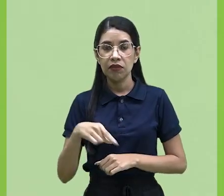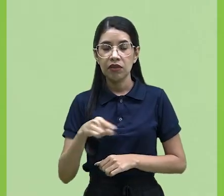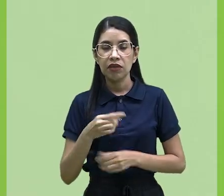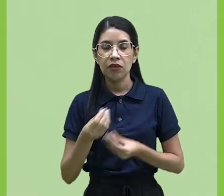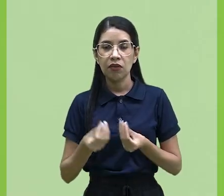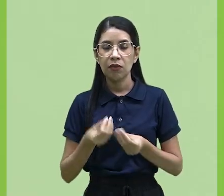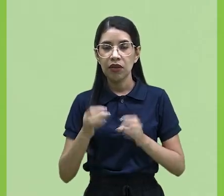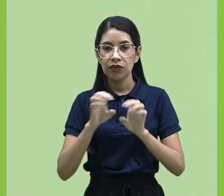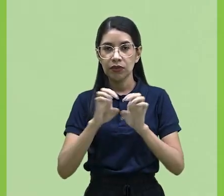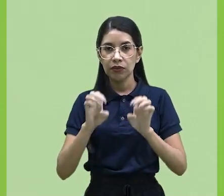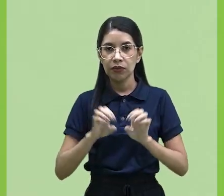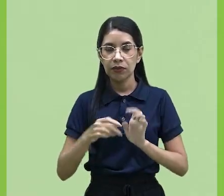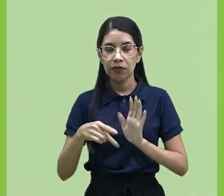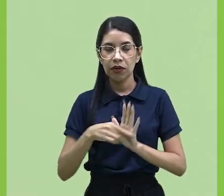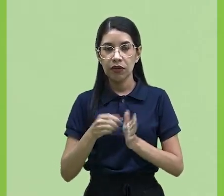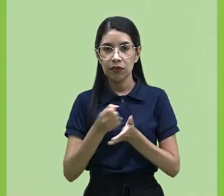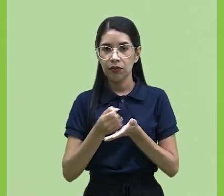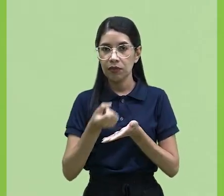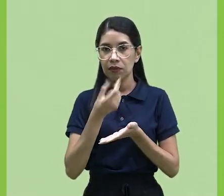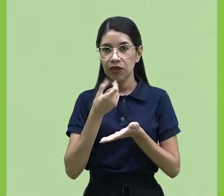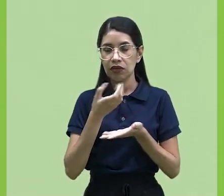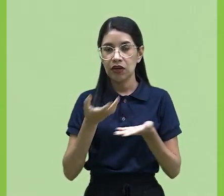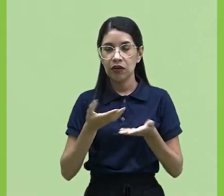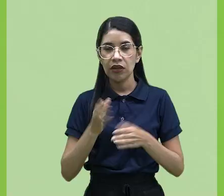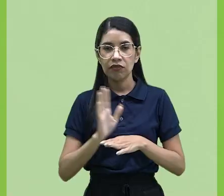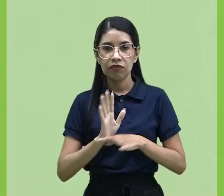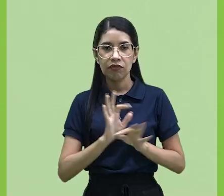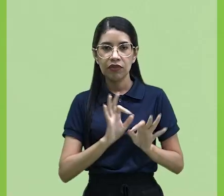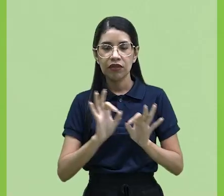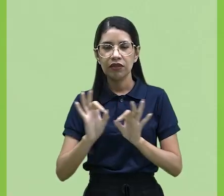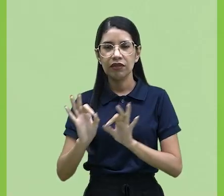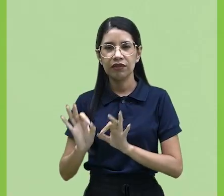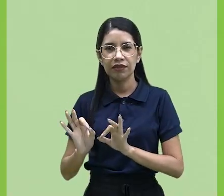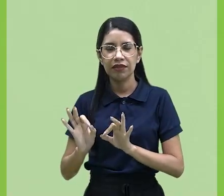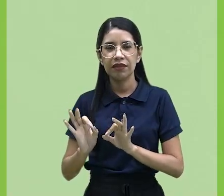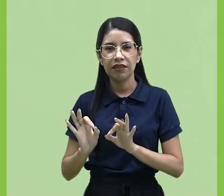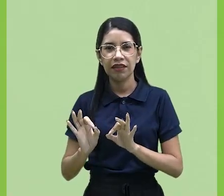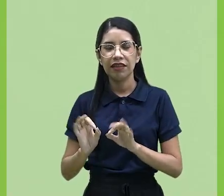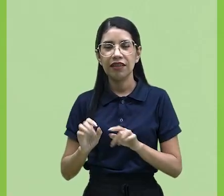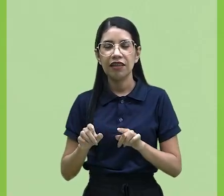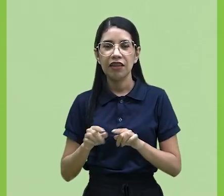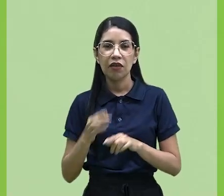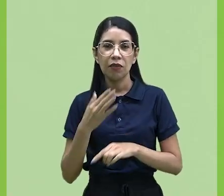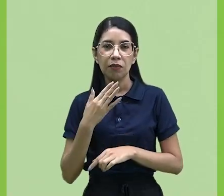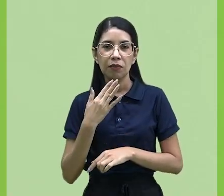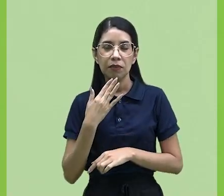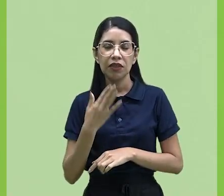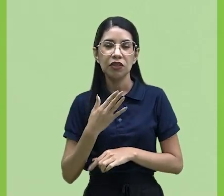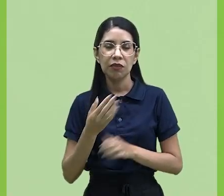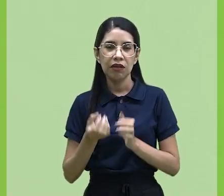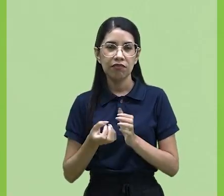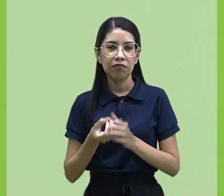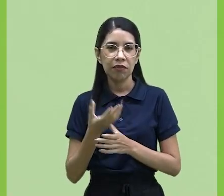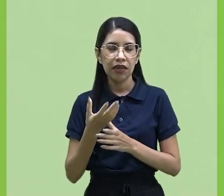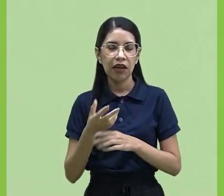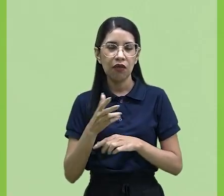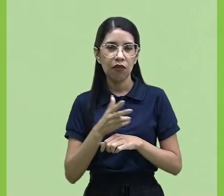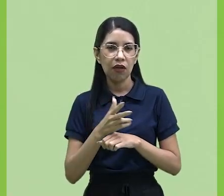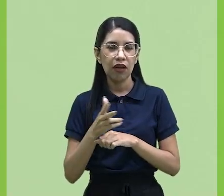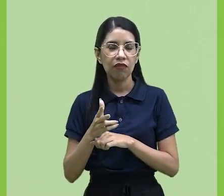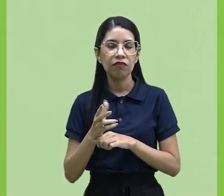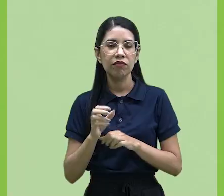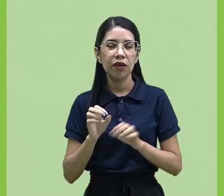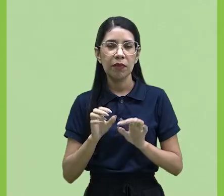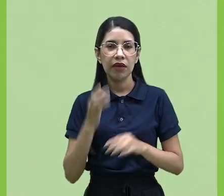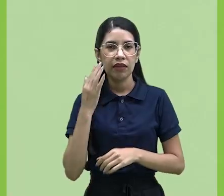aqui a estrutura da penicilina. Agora a gente vai assistir a um vídeo, né, que eu pedi para produzir para vocês, para a gente entender